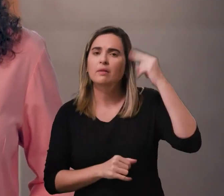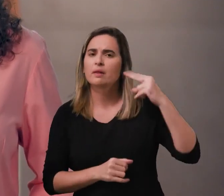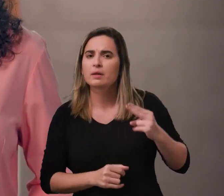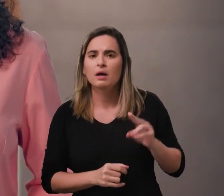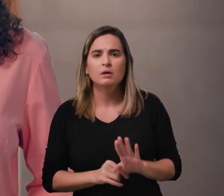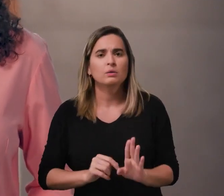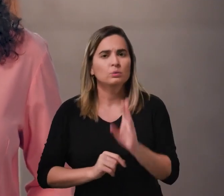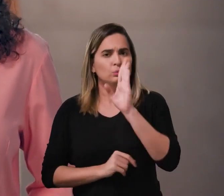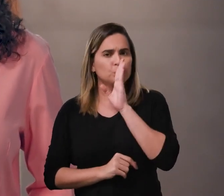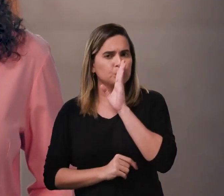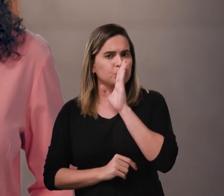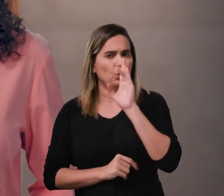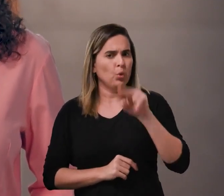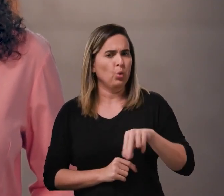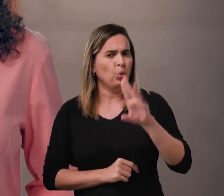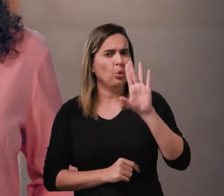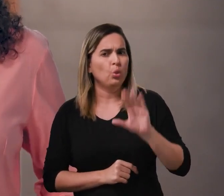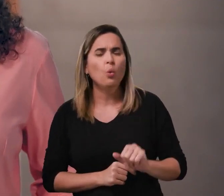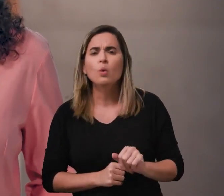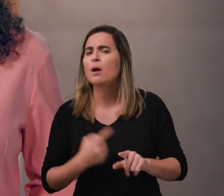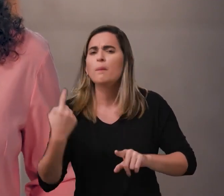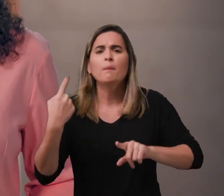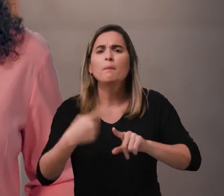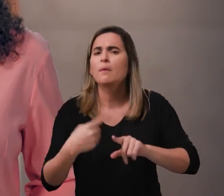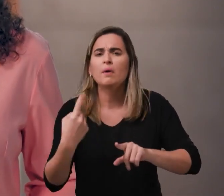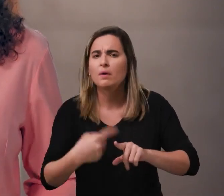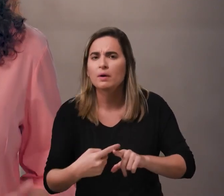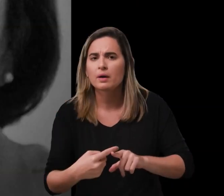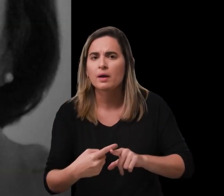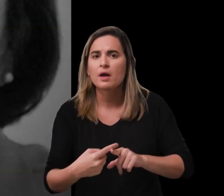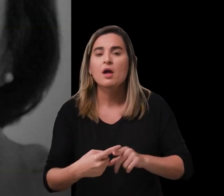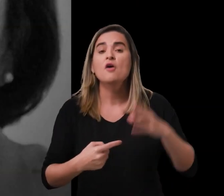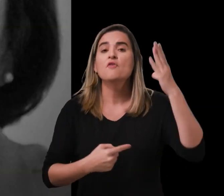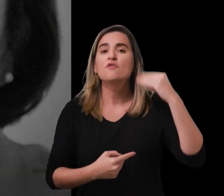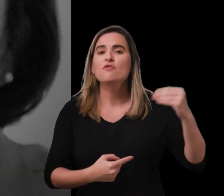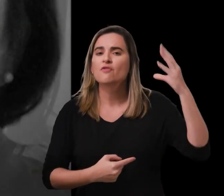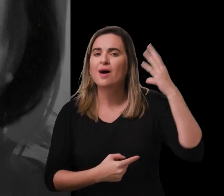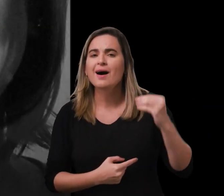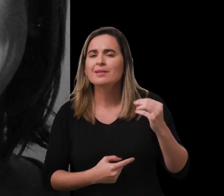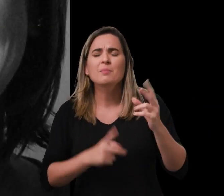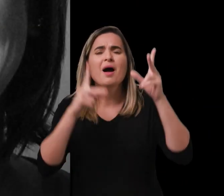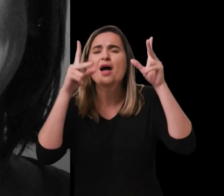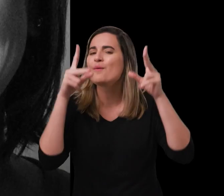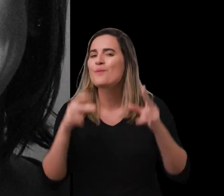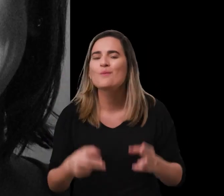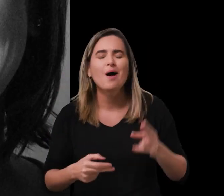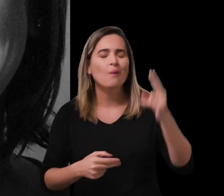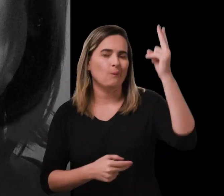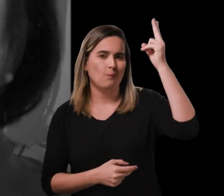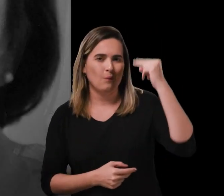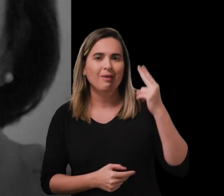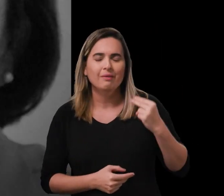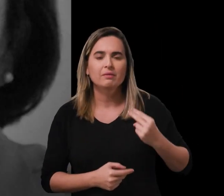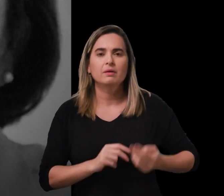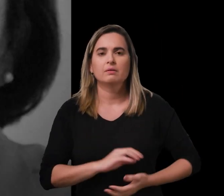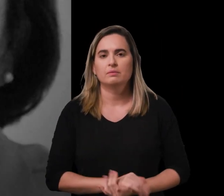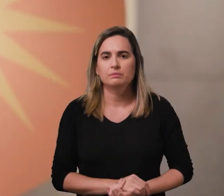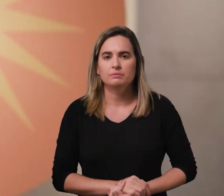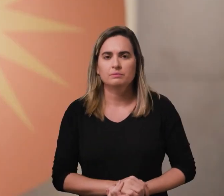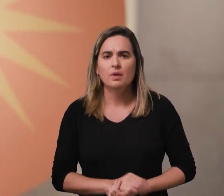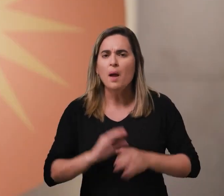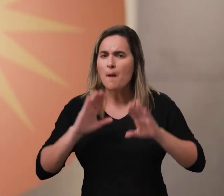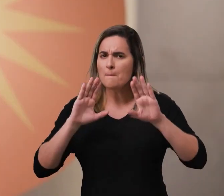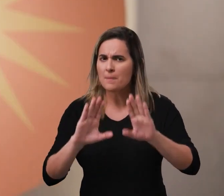fala, nem nunca vai falar. Porque, afinal de contas, Fátima é Natália e Natália é